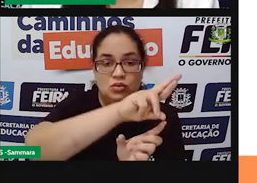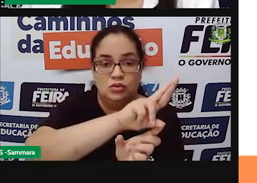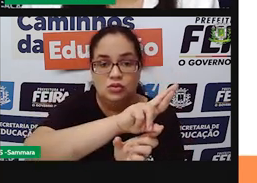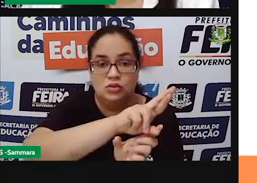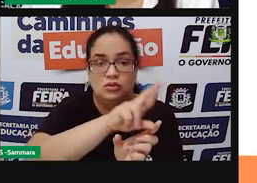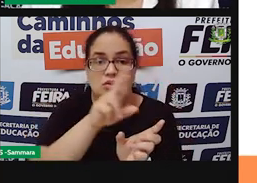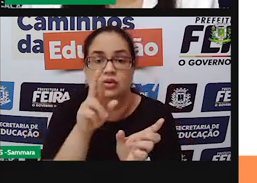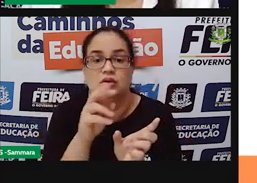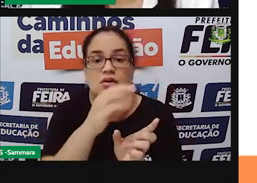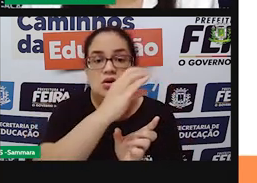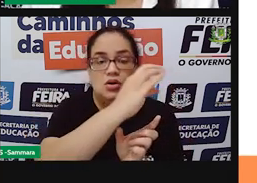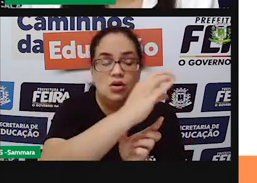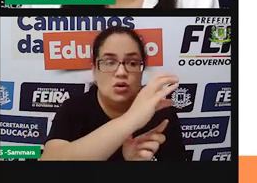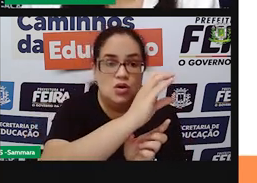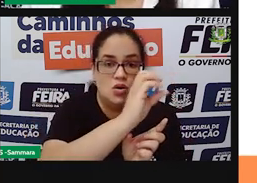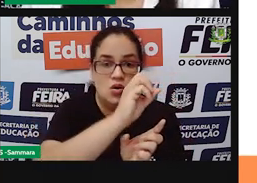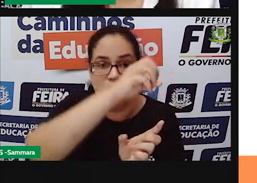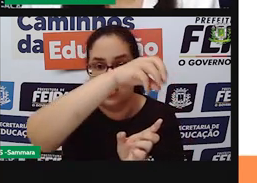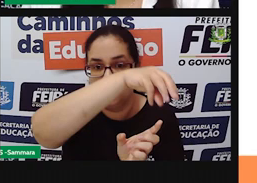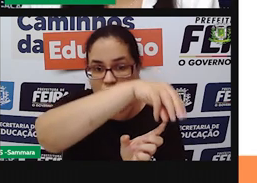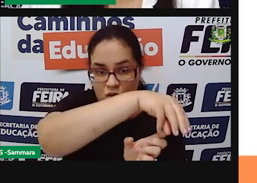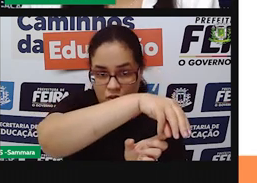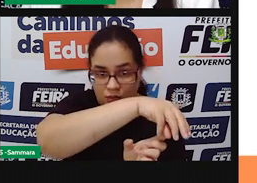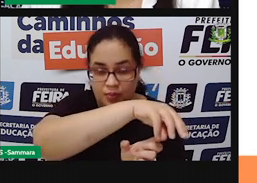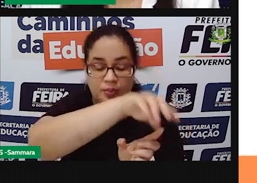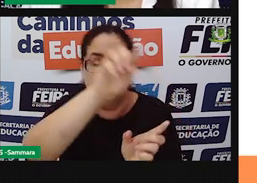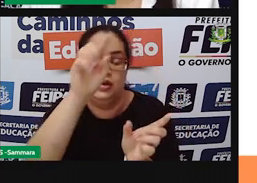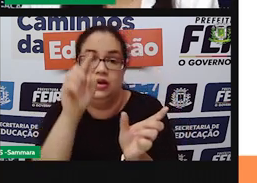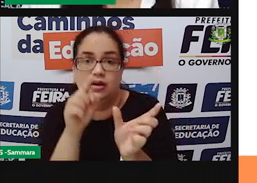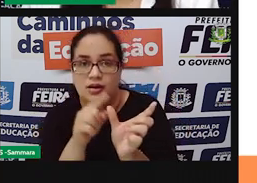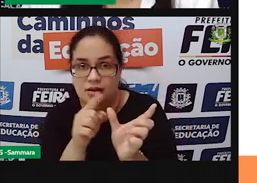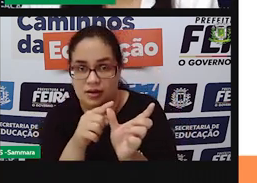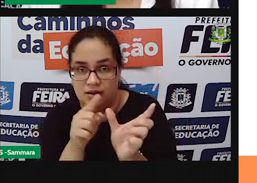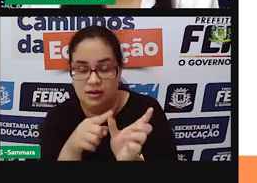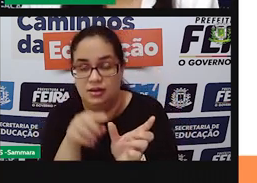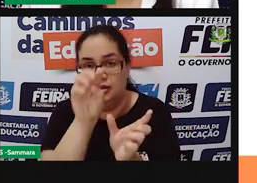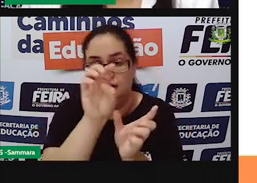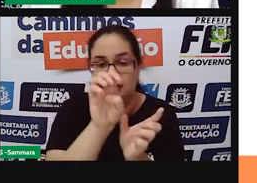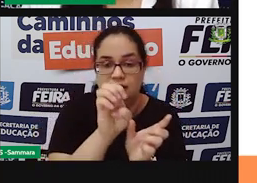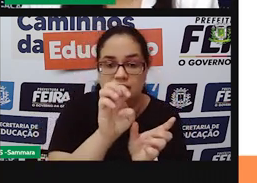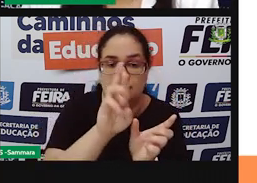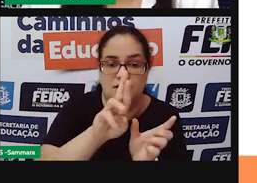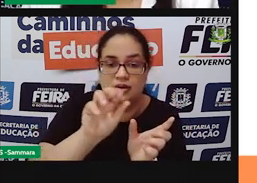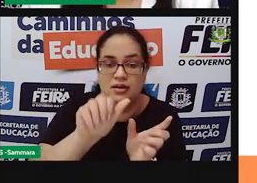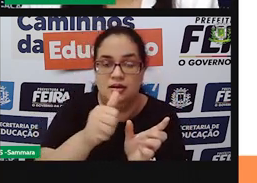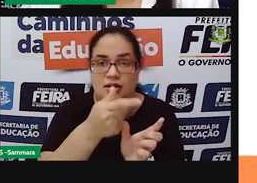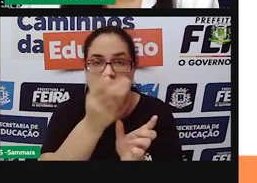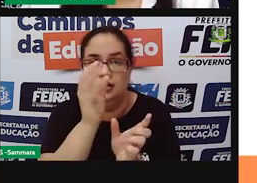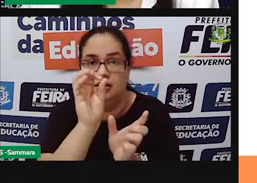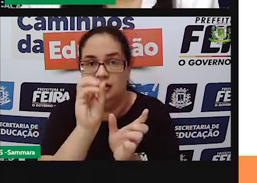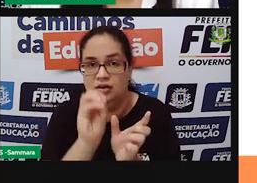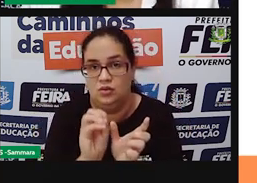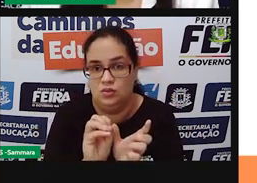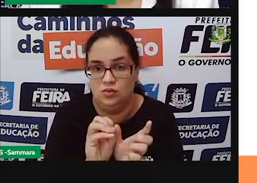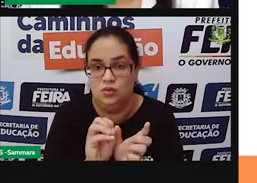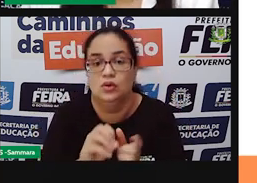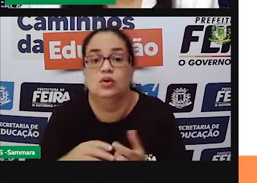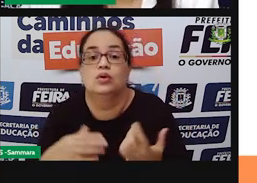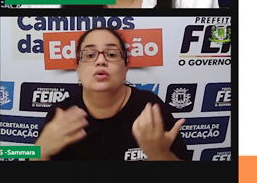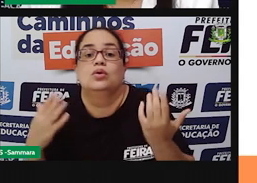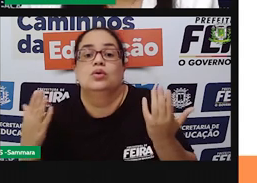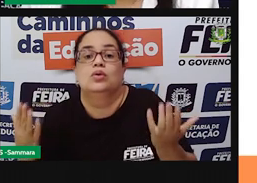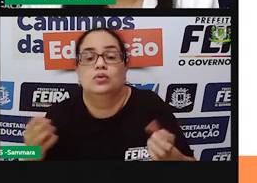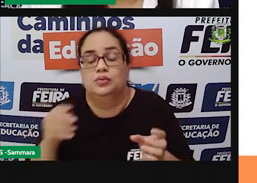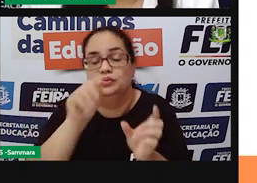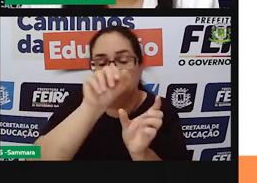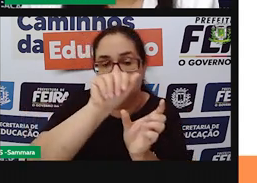letra M, ó, com, mas o final é rão. E a gente vê aí, ó, o ão, né,